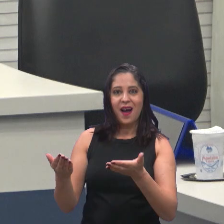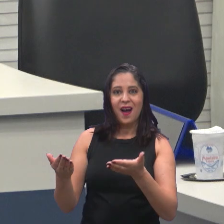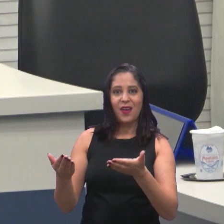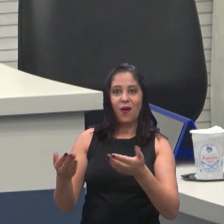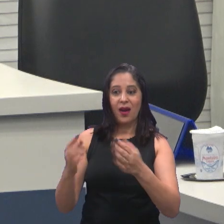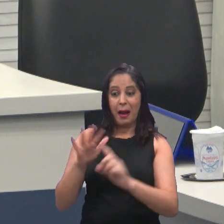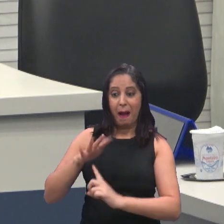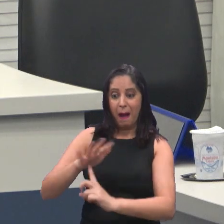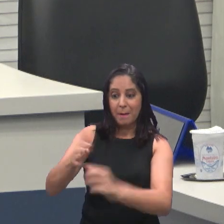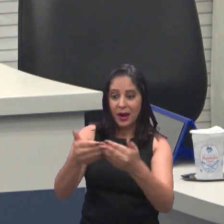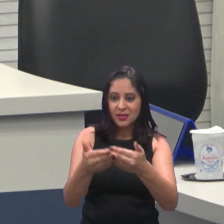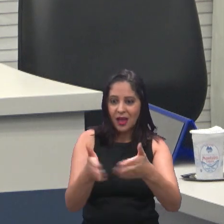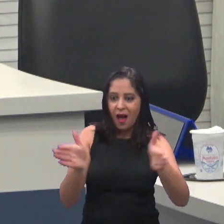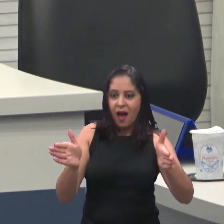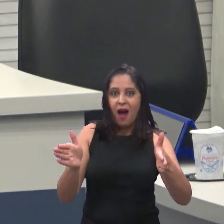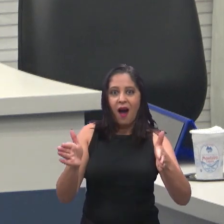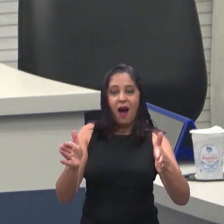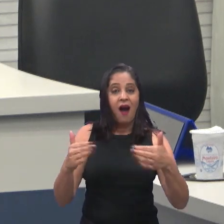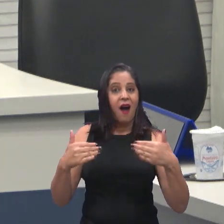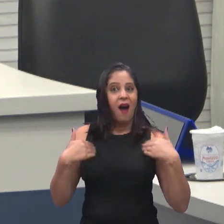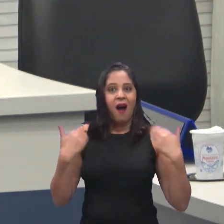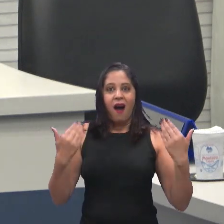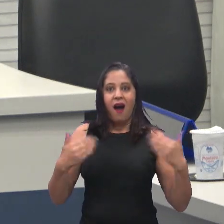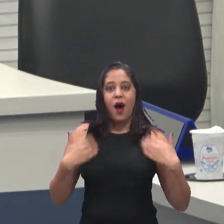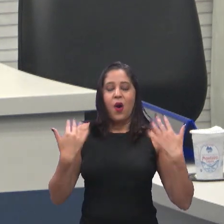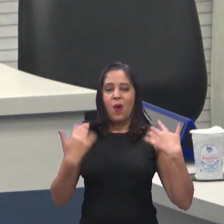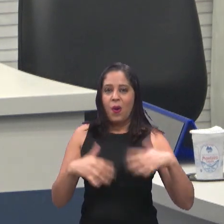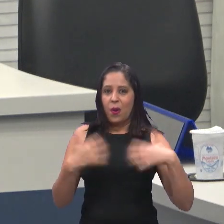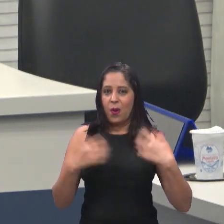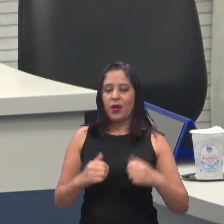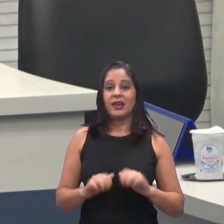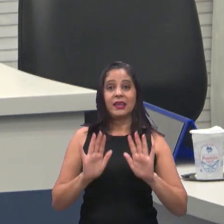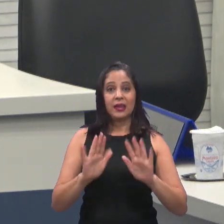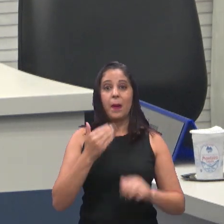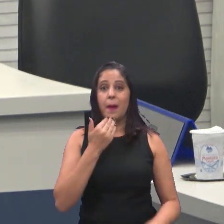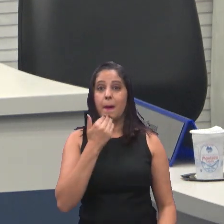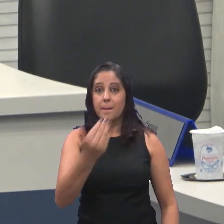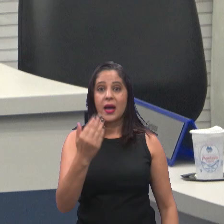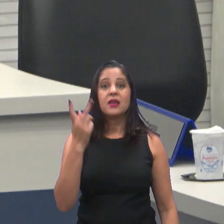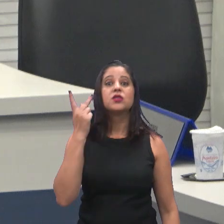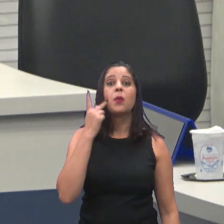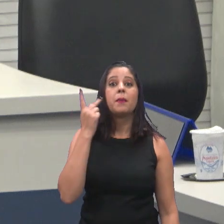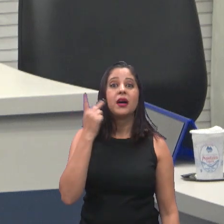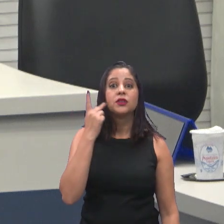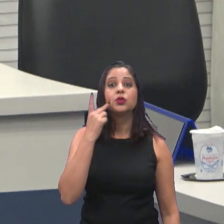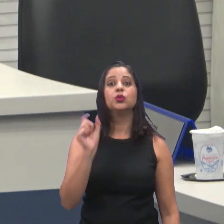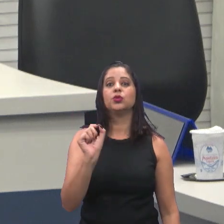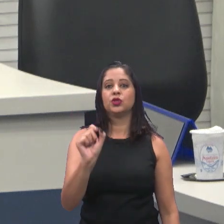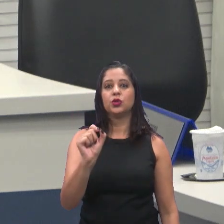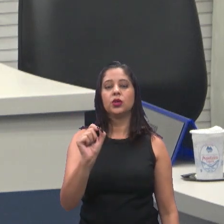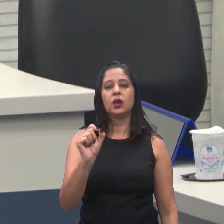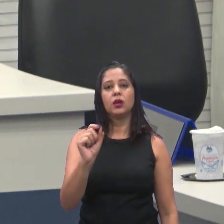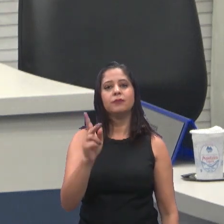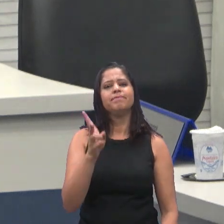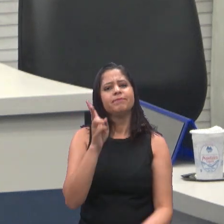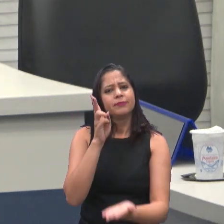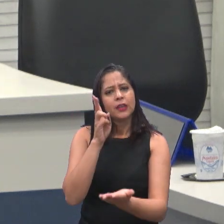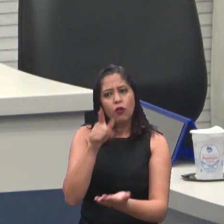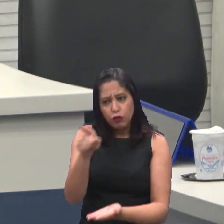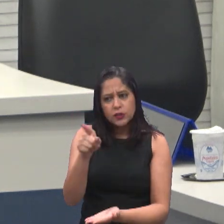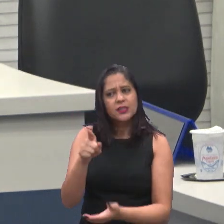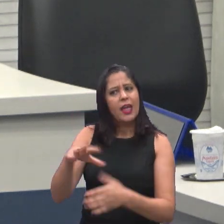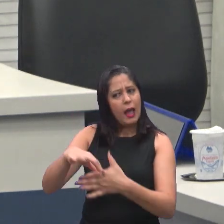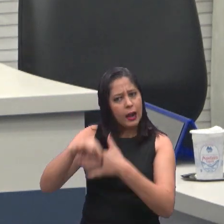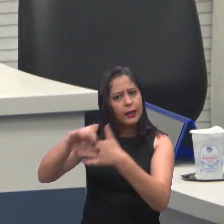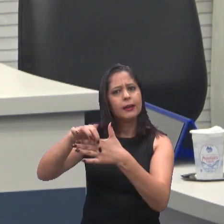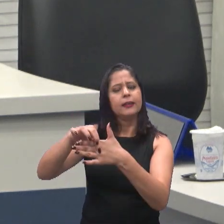comunidade, é uma alegria muito grande. Então, eu peço ao vereador Rafael Pascucci que cada vez mais, ele como grande